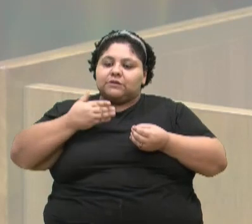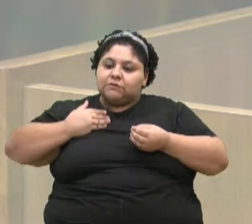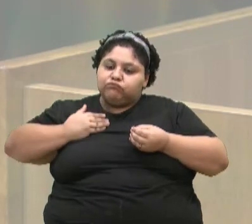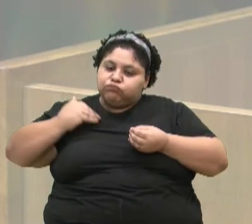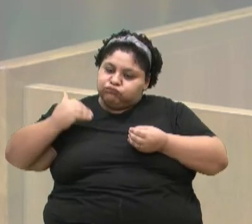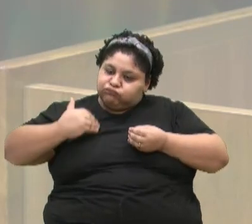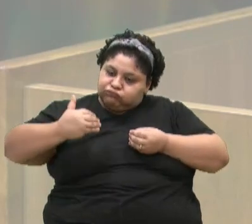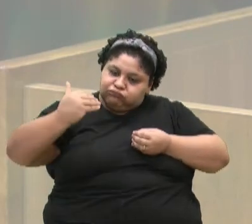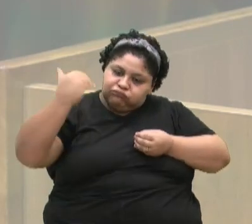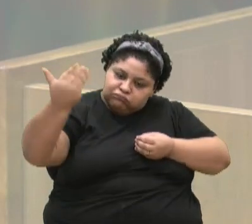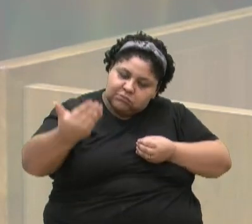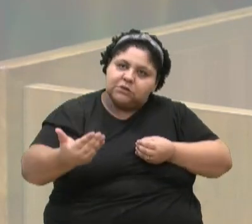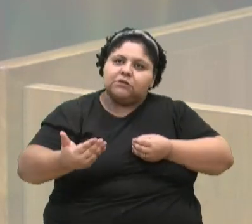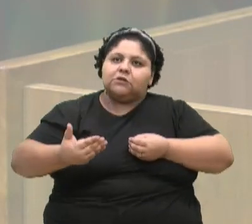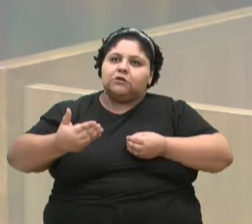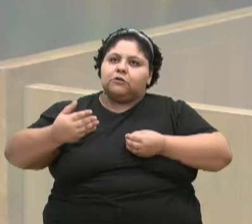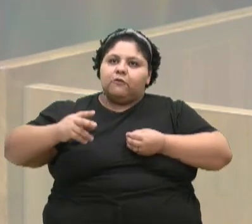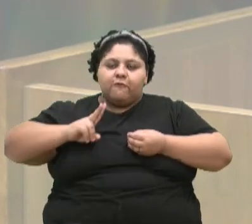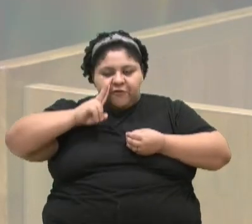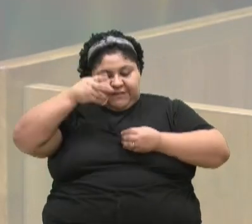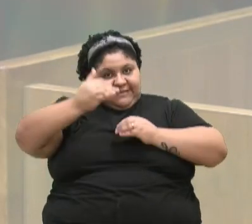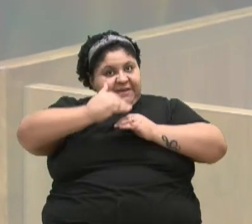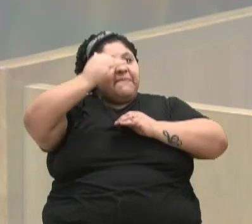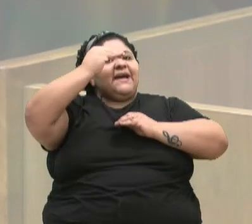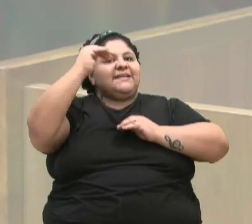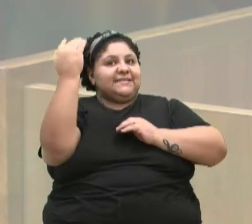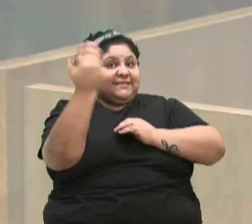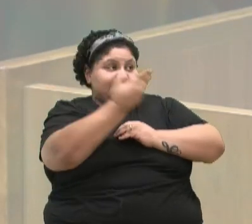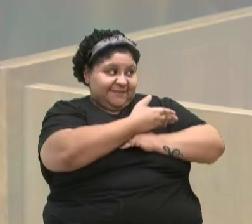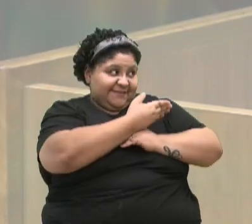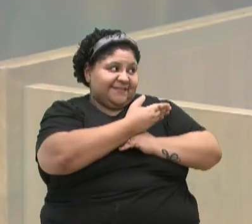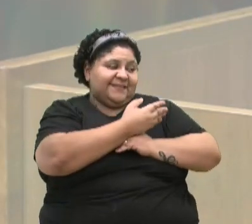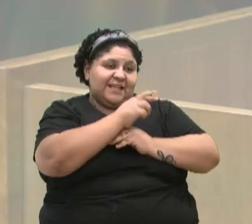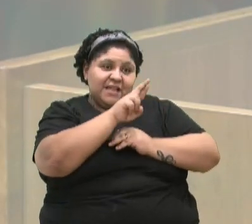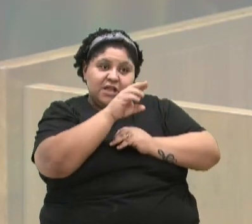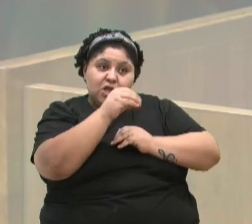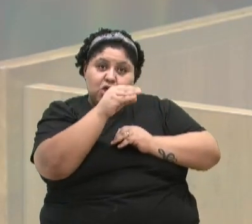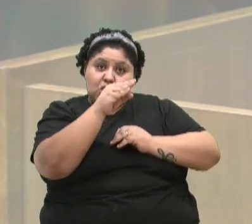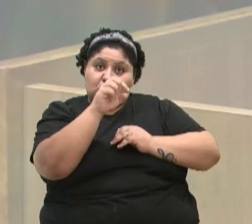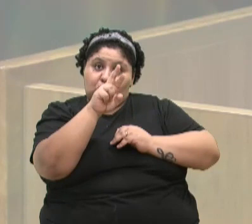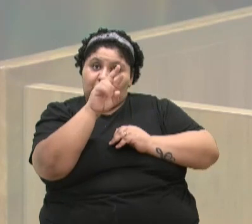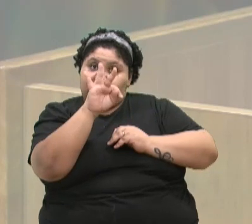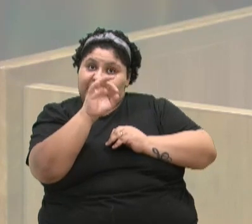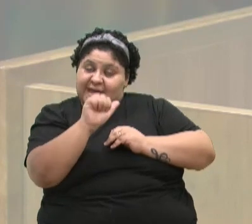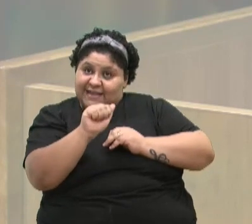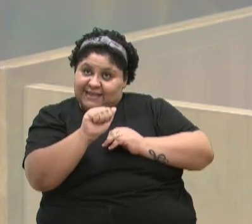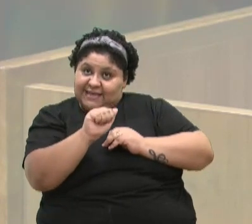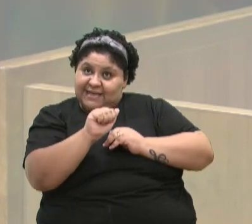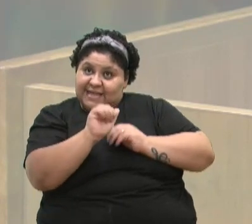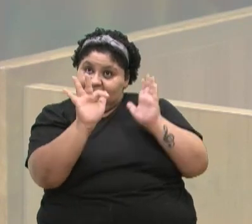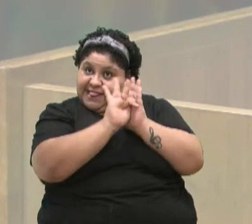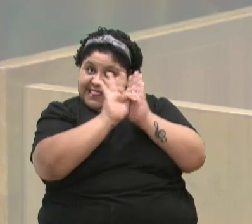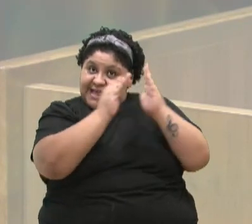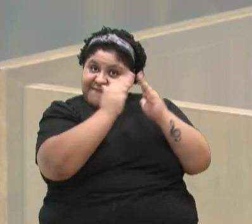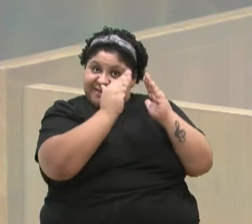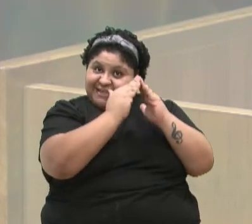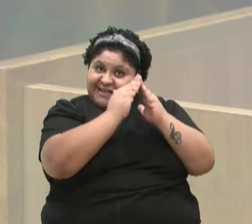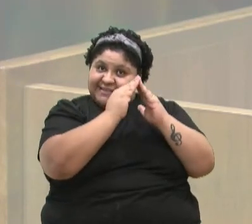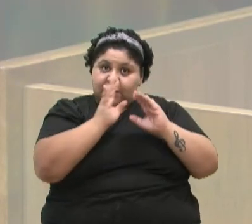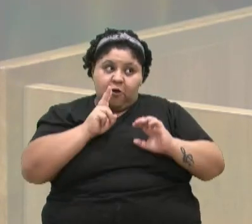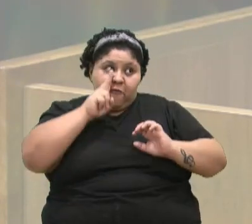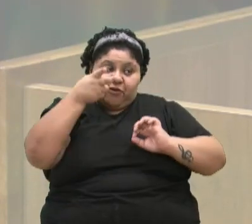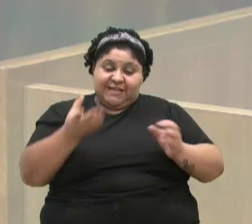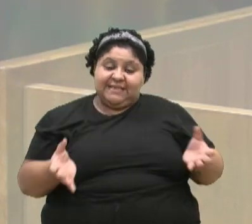frente, fortalecer ainda mais, viu, Roberta? A lição de casa, Marjorie, lição de casa para vocês. Nós vamos fortalecer a parceria com